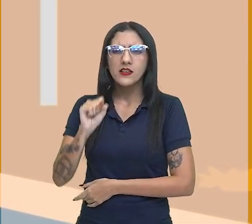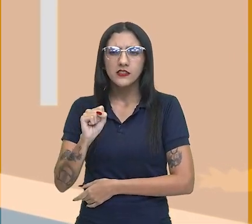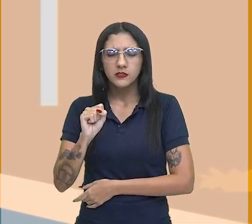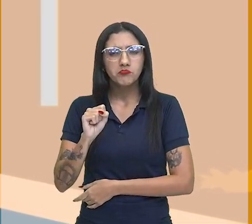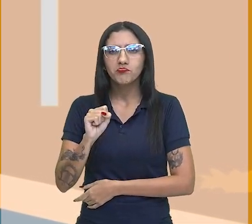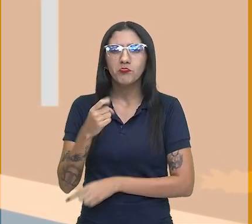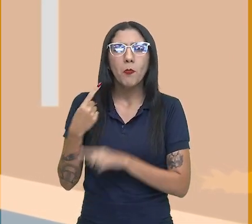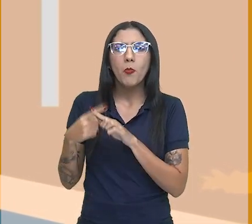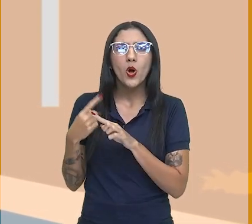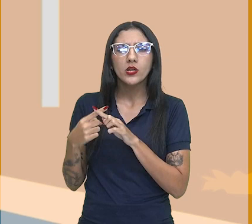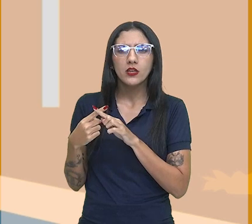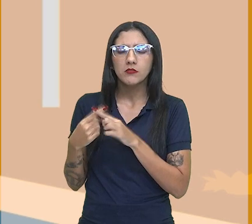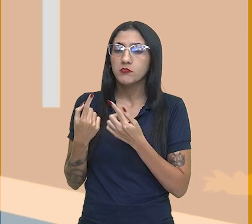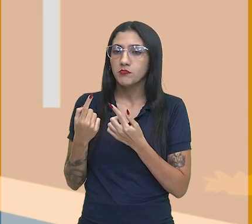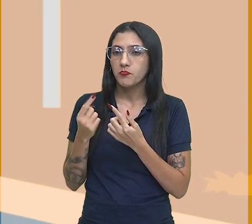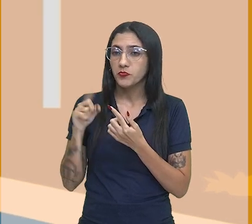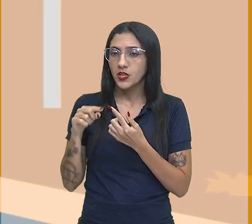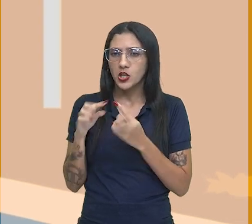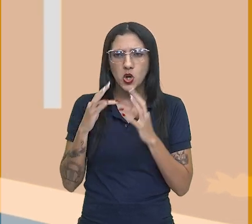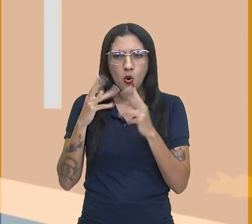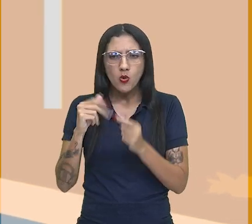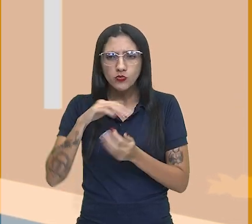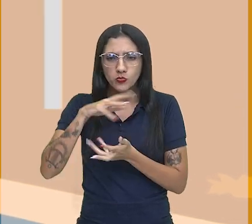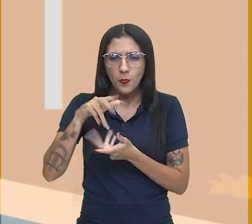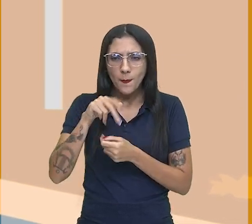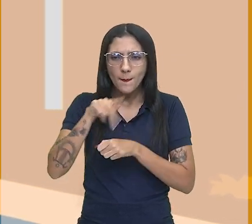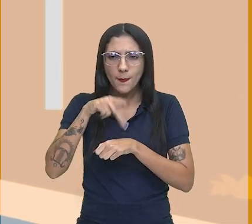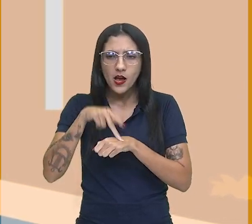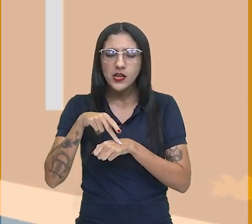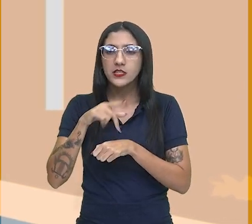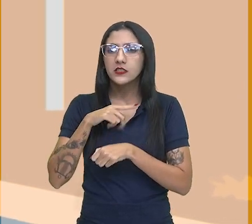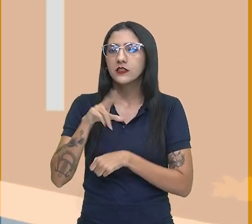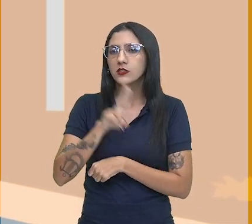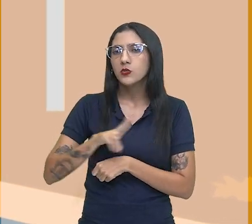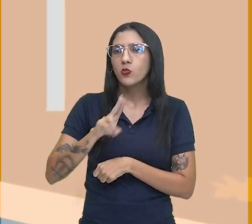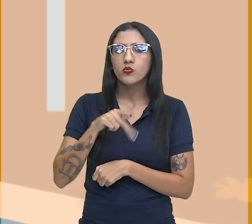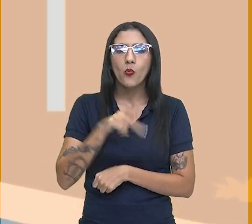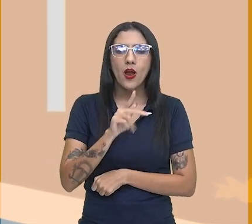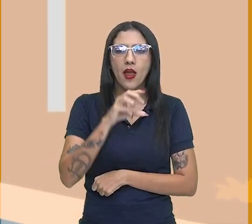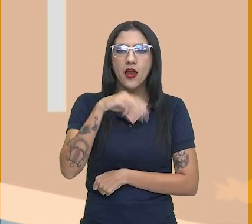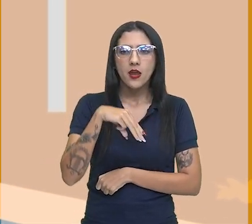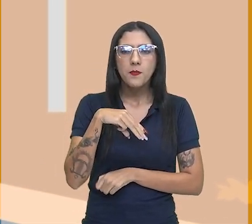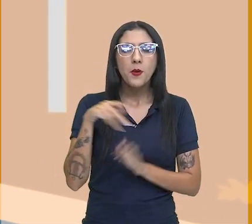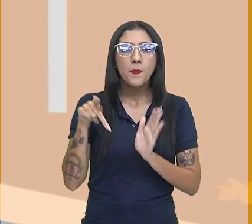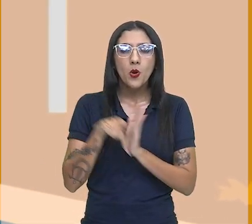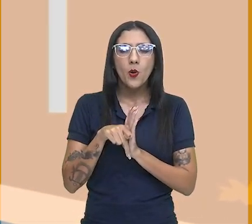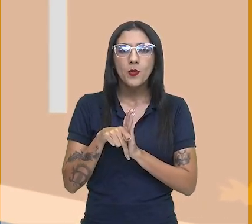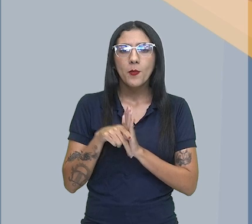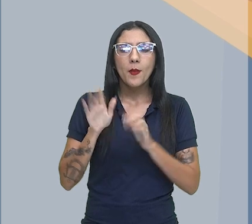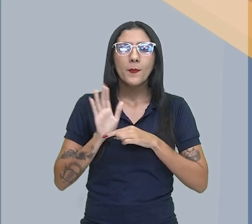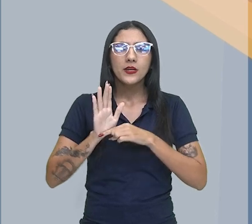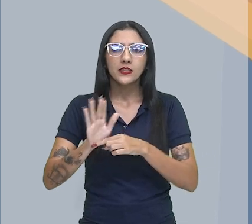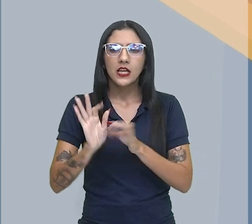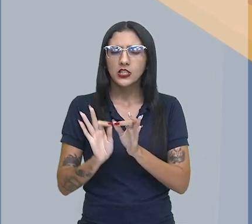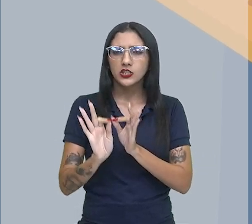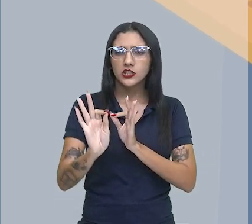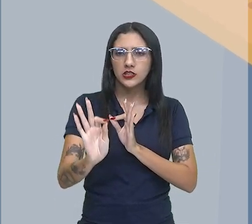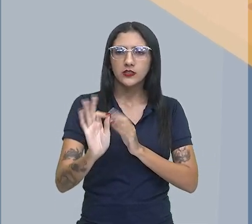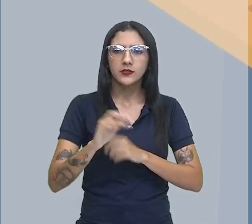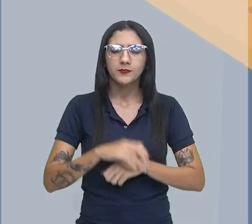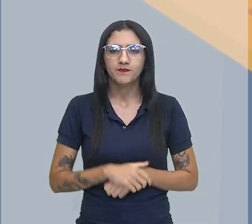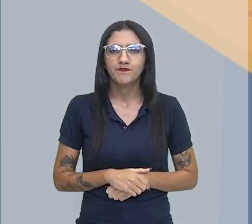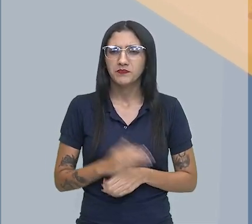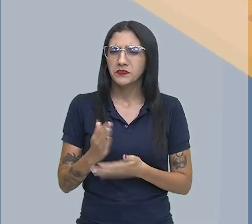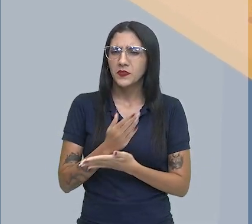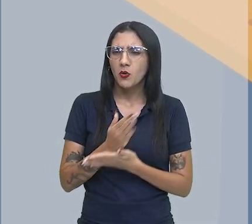Isso acontece porque nem todos os países utilizam a unidade de medida quilômetro para expressar a grandeza de comprimento. Muitas séries